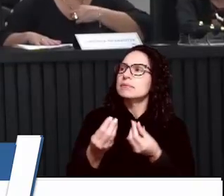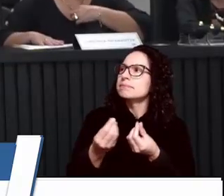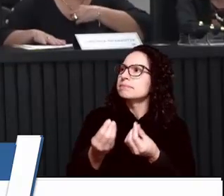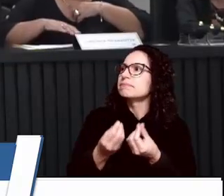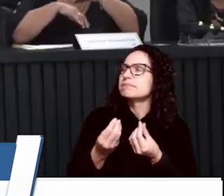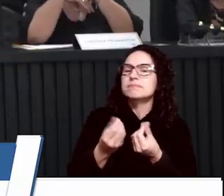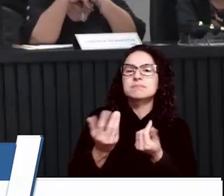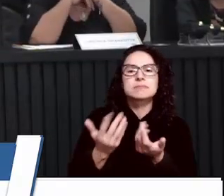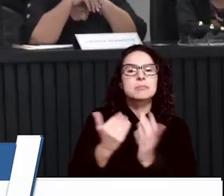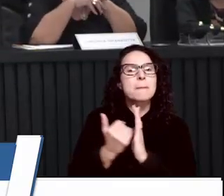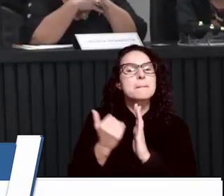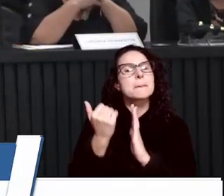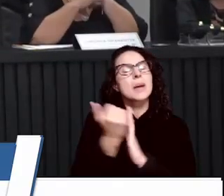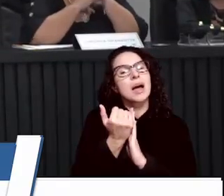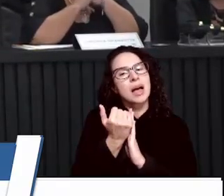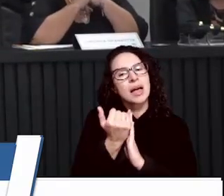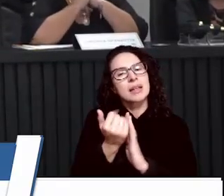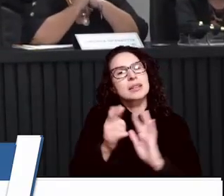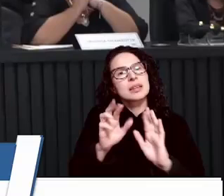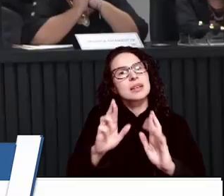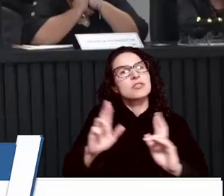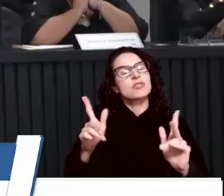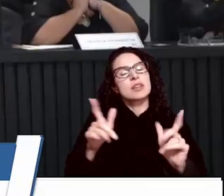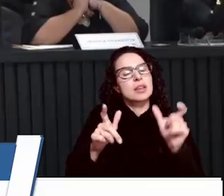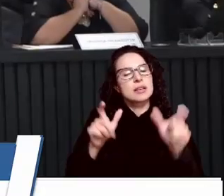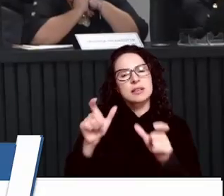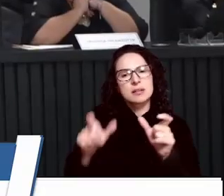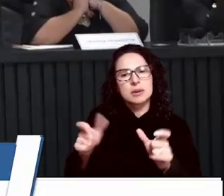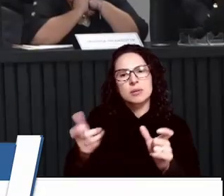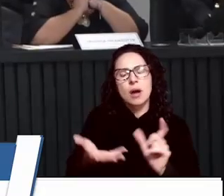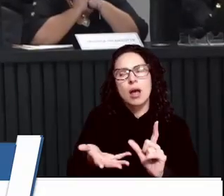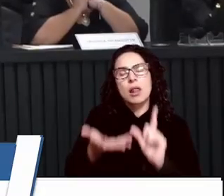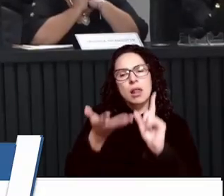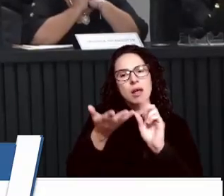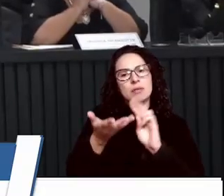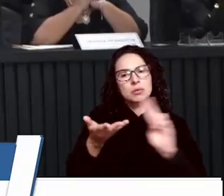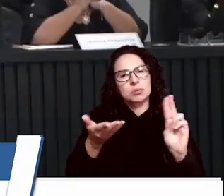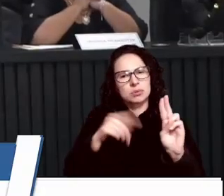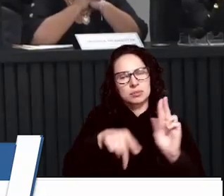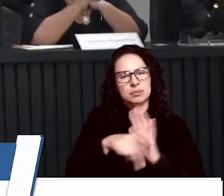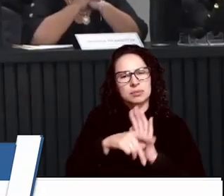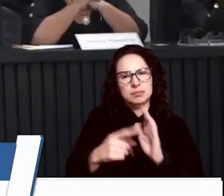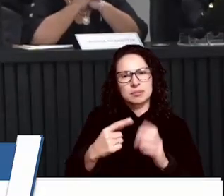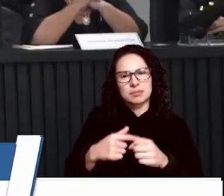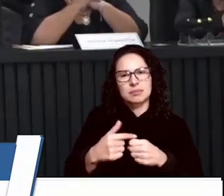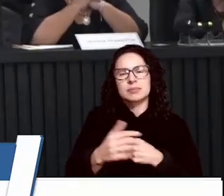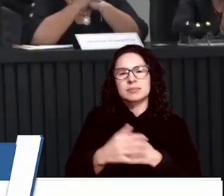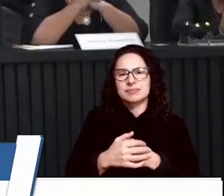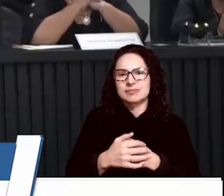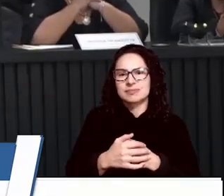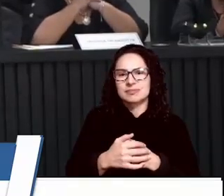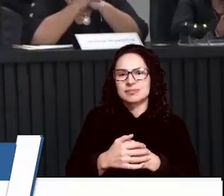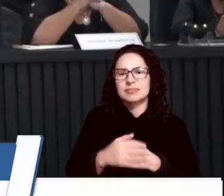algo que diferencia as pessoas que elevam o nome da nossa cidade. é de mérito.